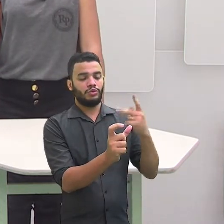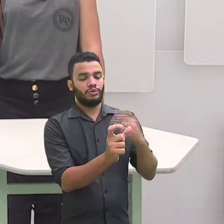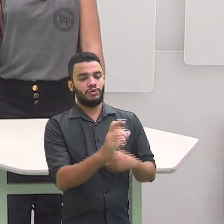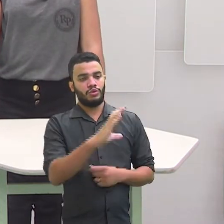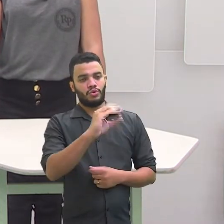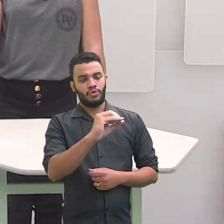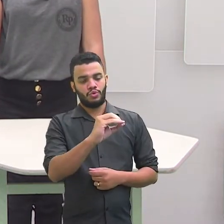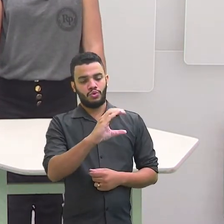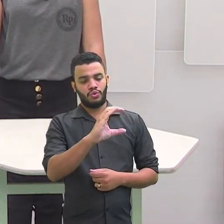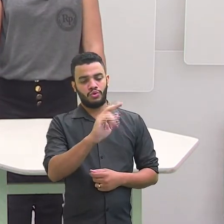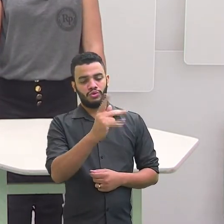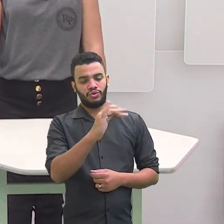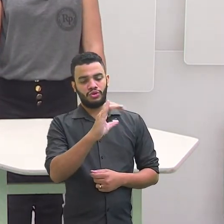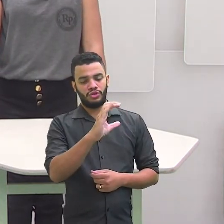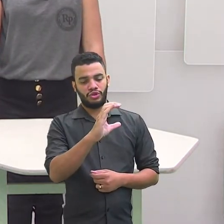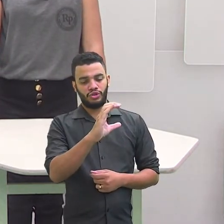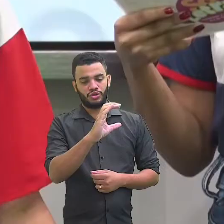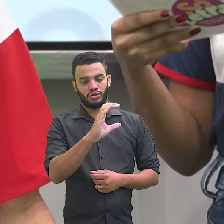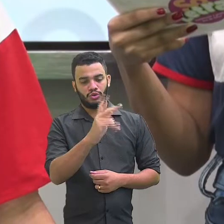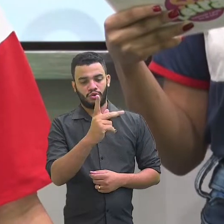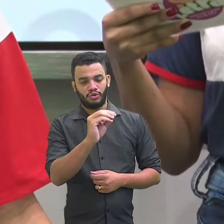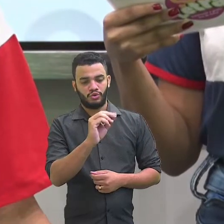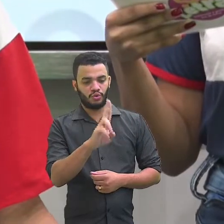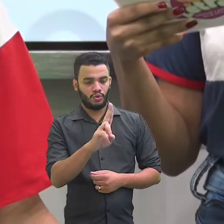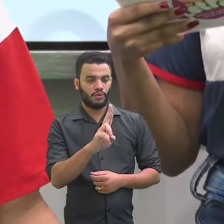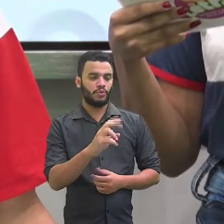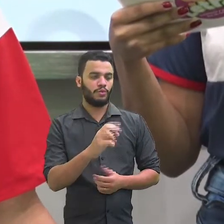cochichou. Cochichou.